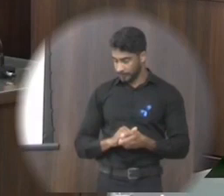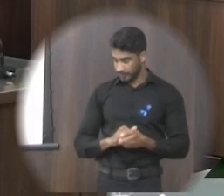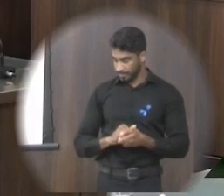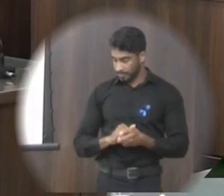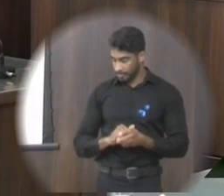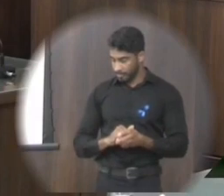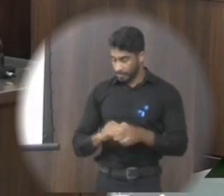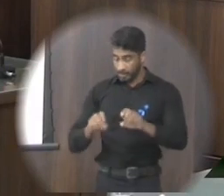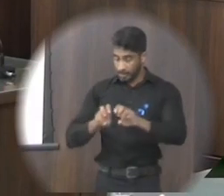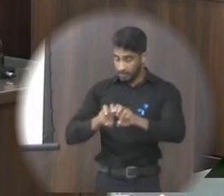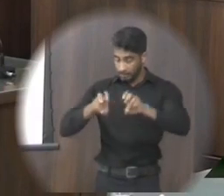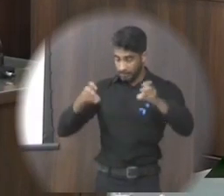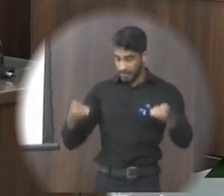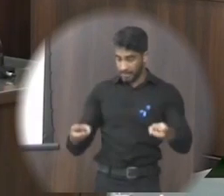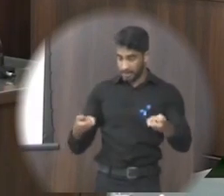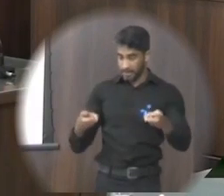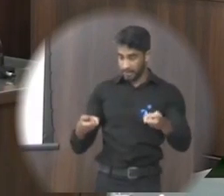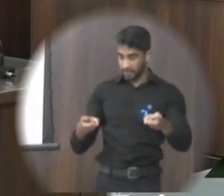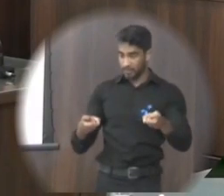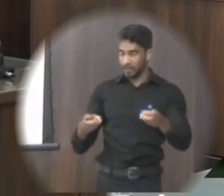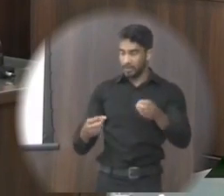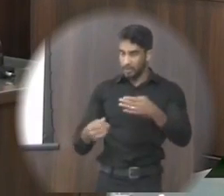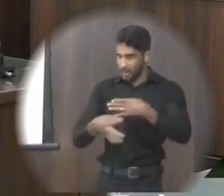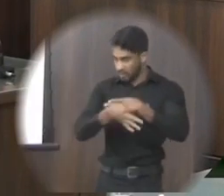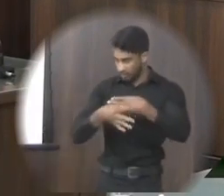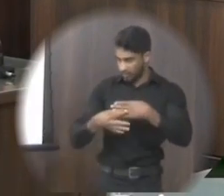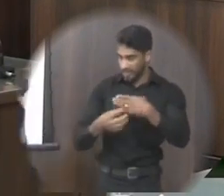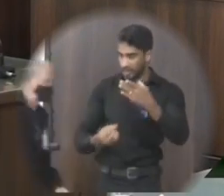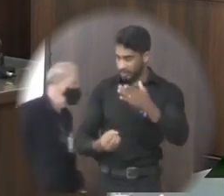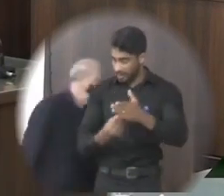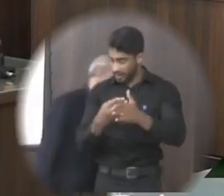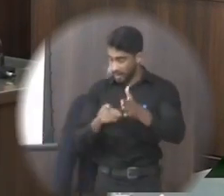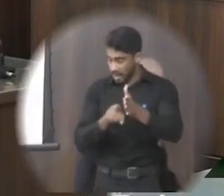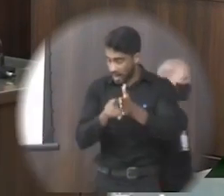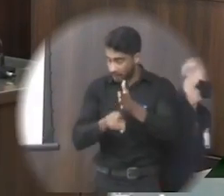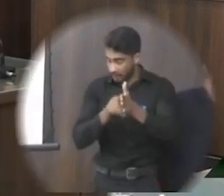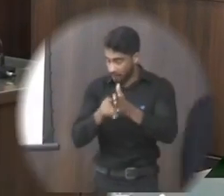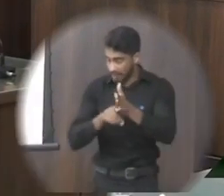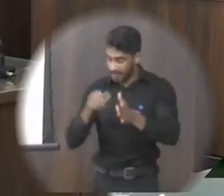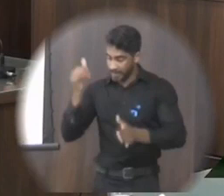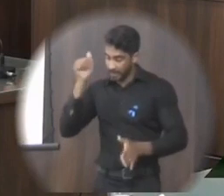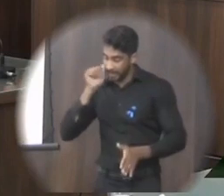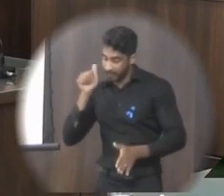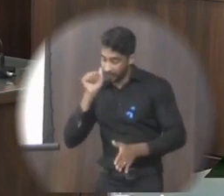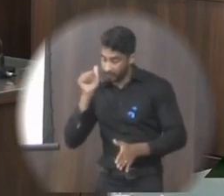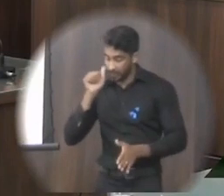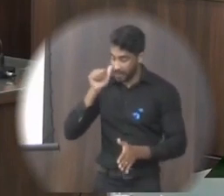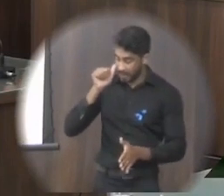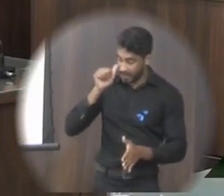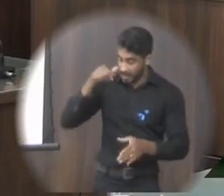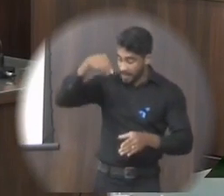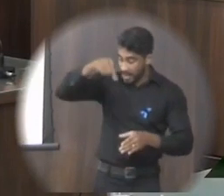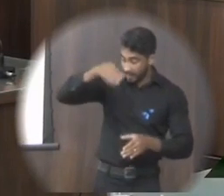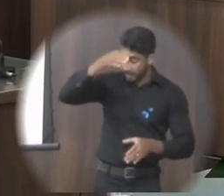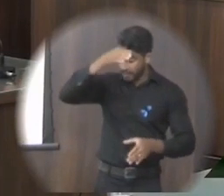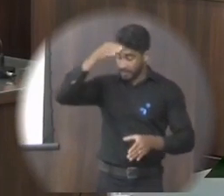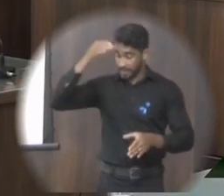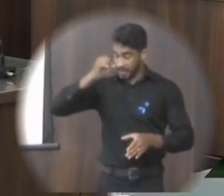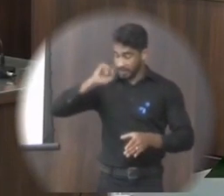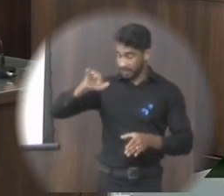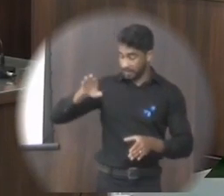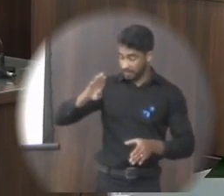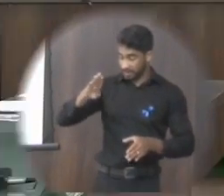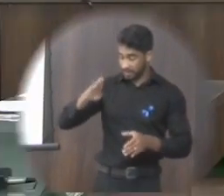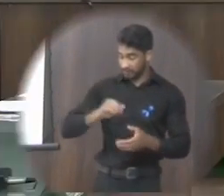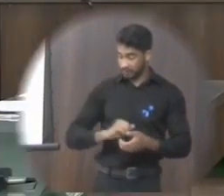Autoria, mesa diretora. Ementa, cria a Procuradoria da Mulher no âmbito da Câmara Municipal de Janaúba e dá outras